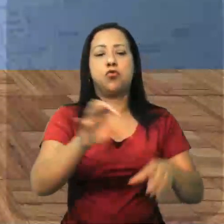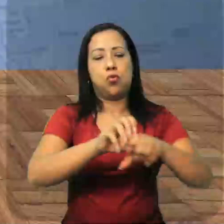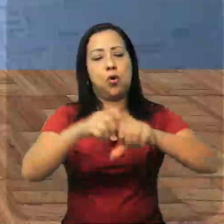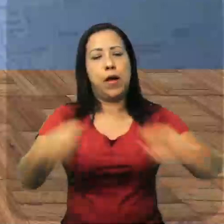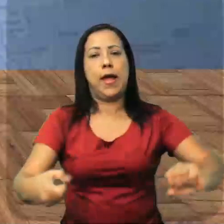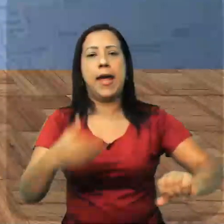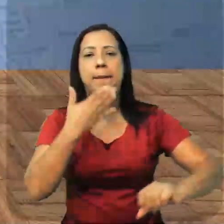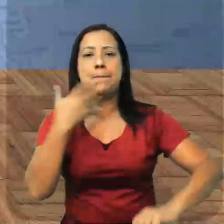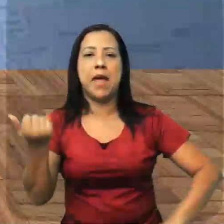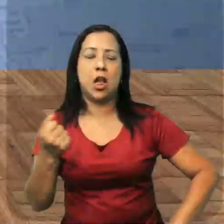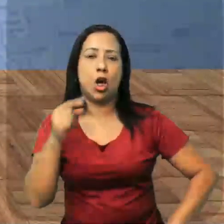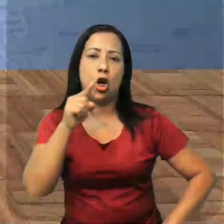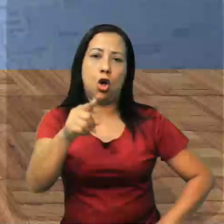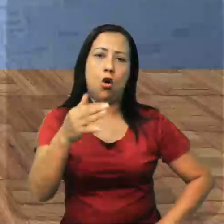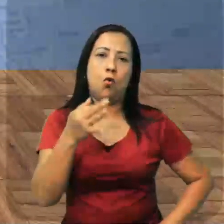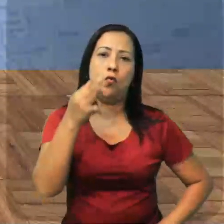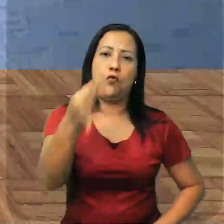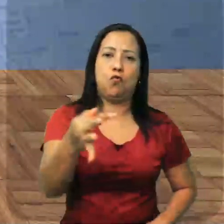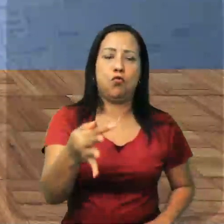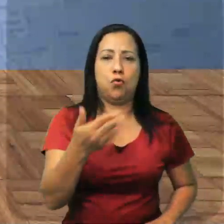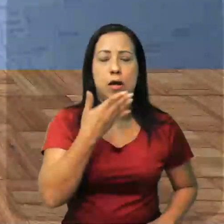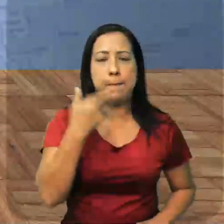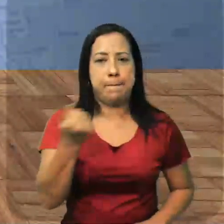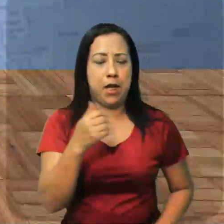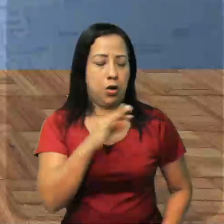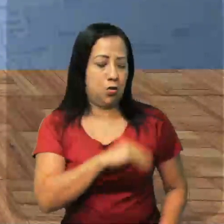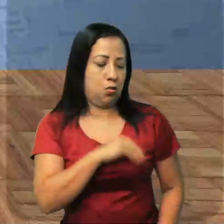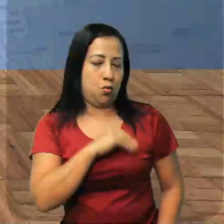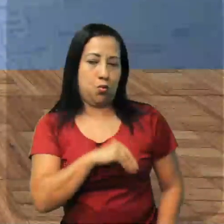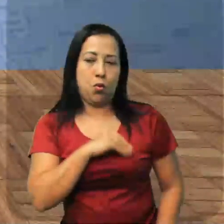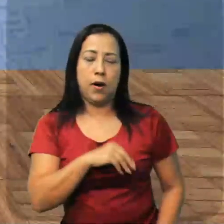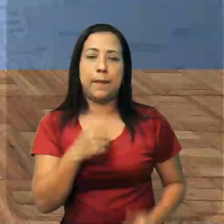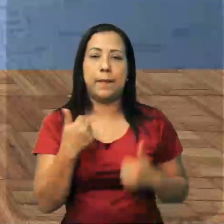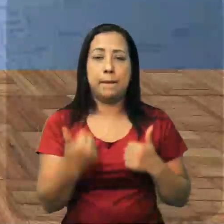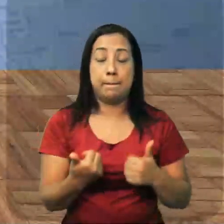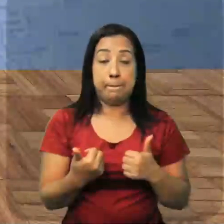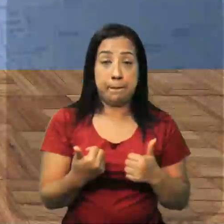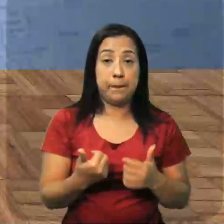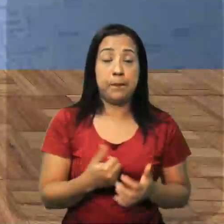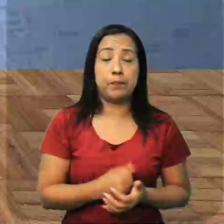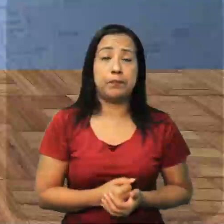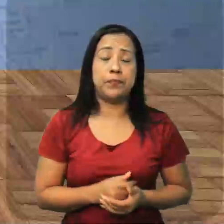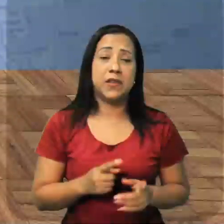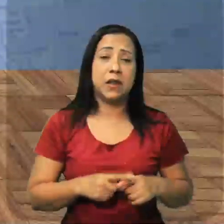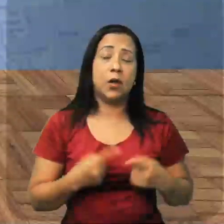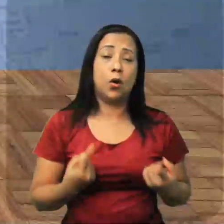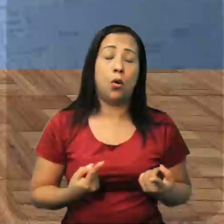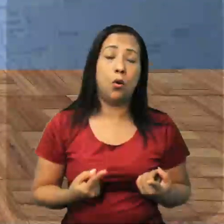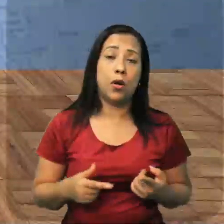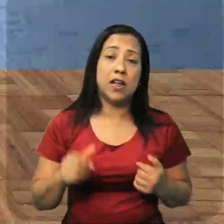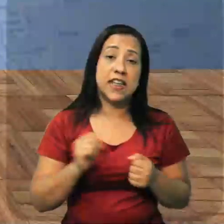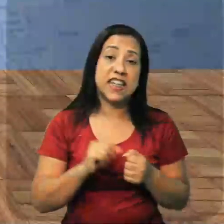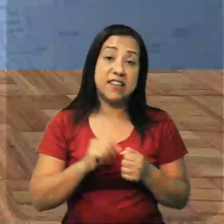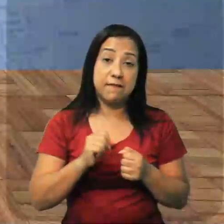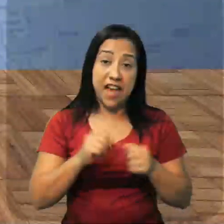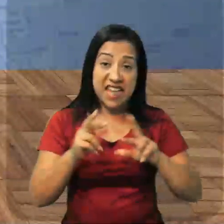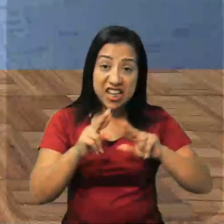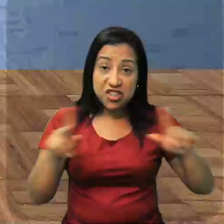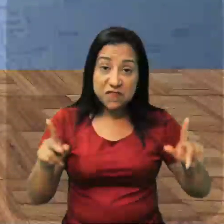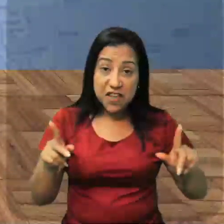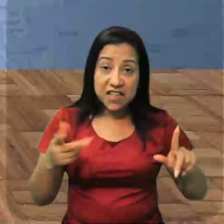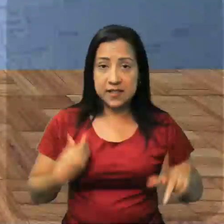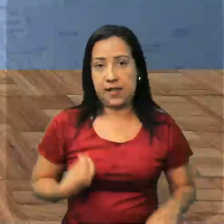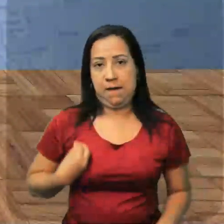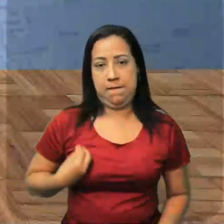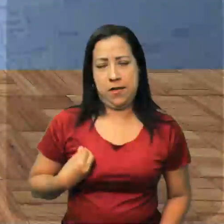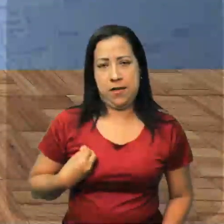a melhor possibilidade de faz-me rir. Portanto, quem faz a grande diferença somos nós na nossa